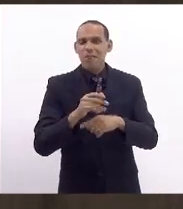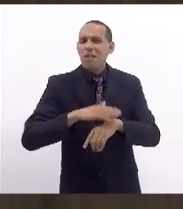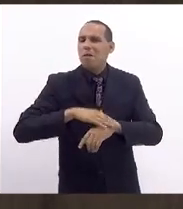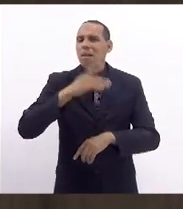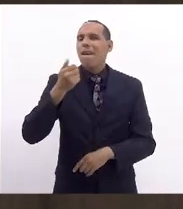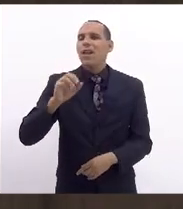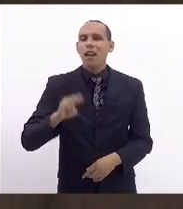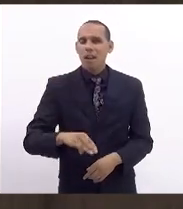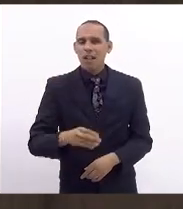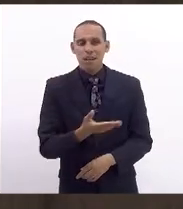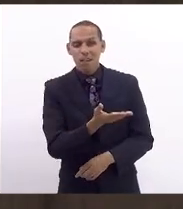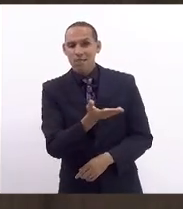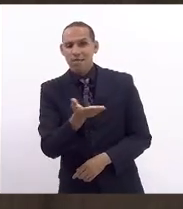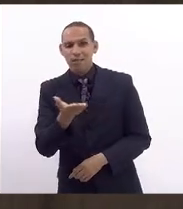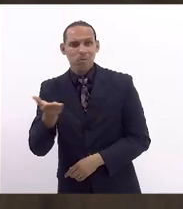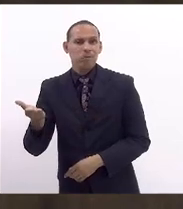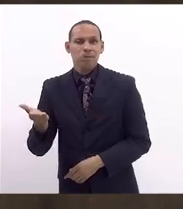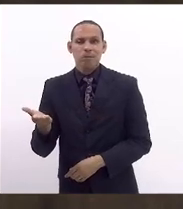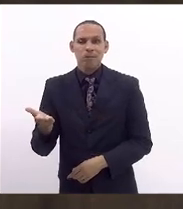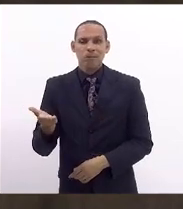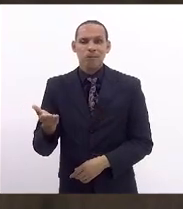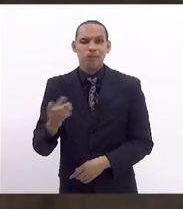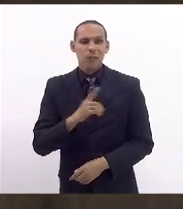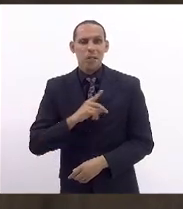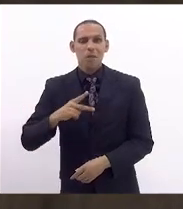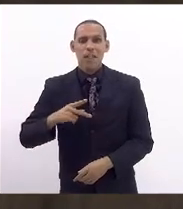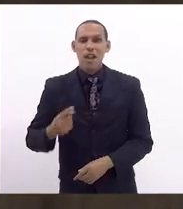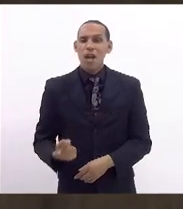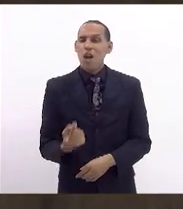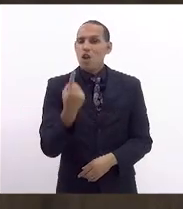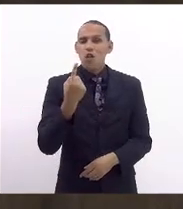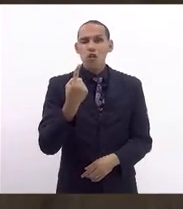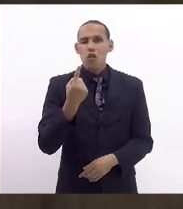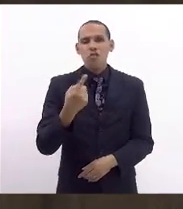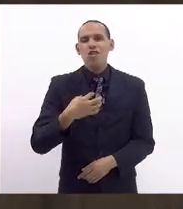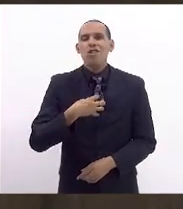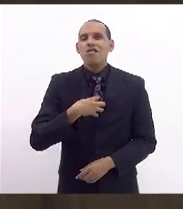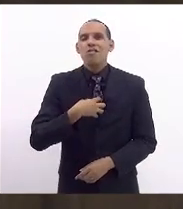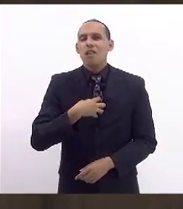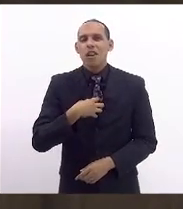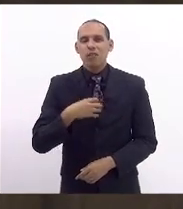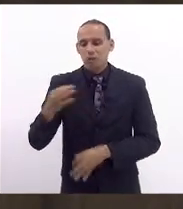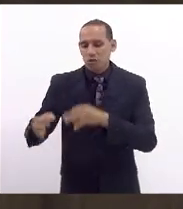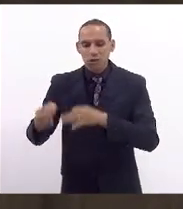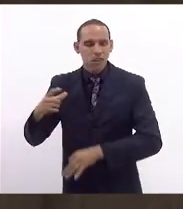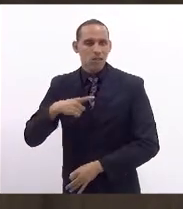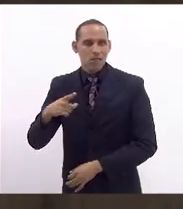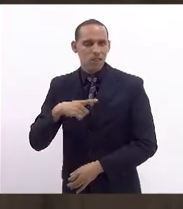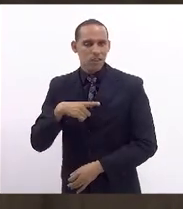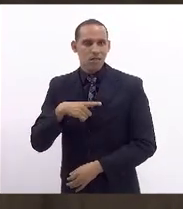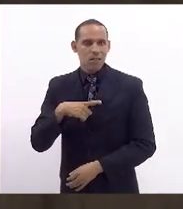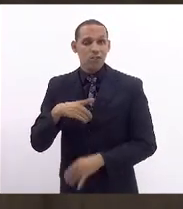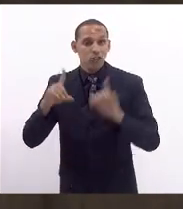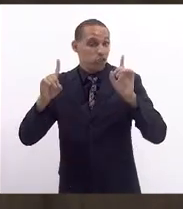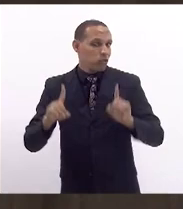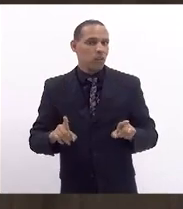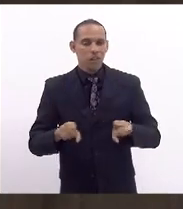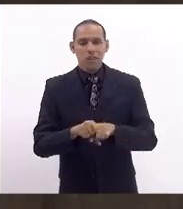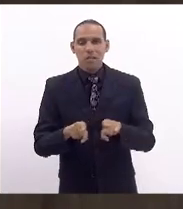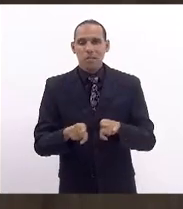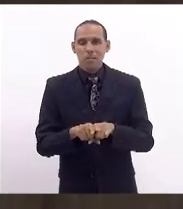aqueles e aquelas que têm apenas a defensoria a única chance de ter acesso à justiça e ao direito